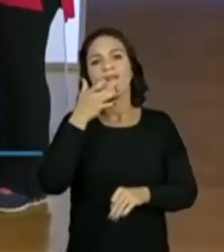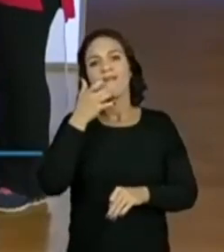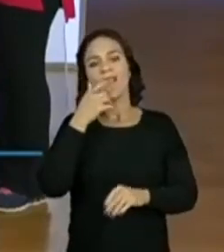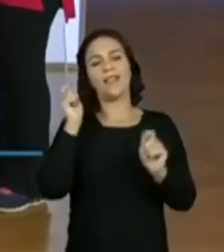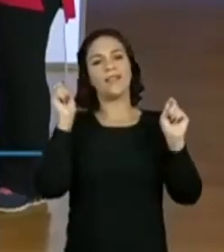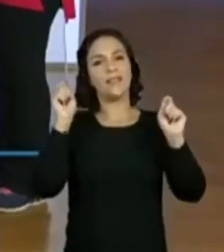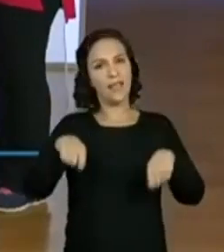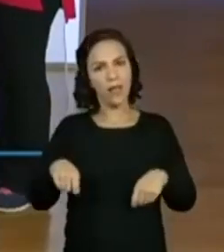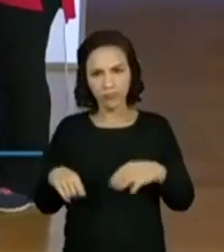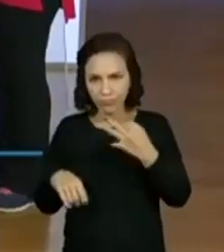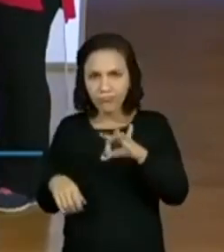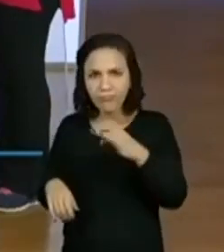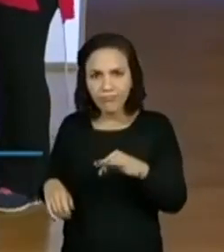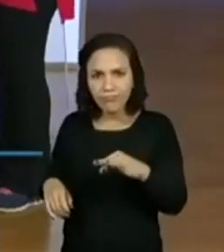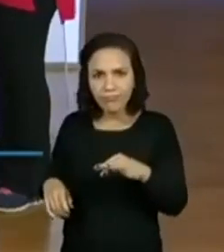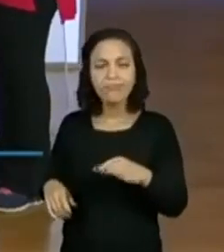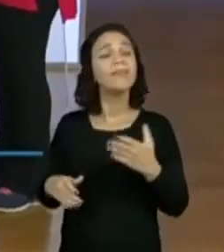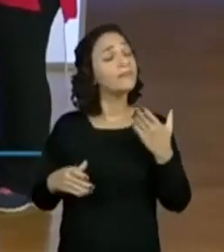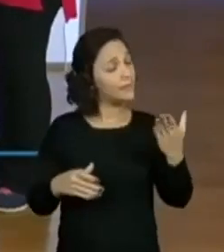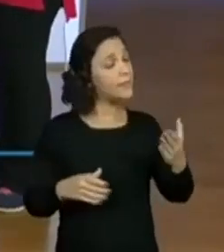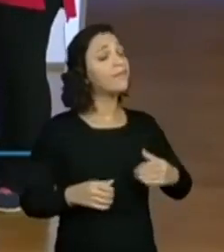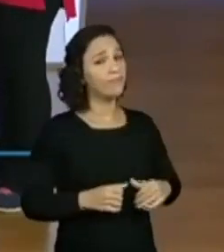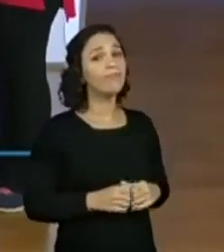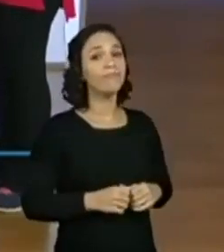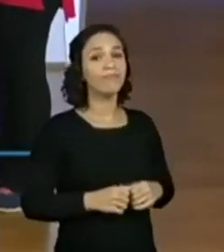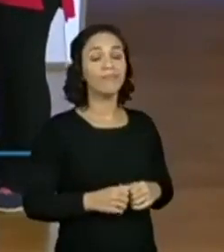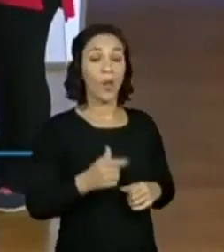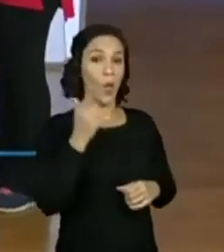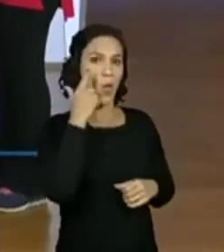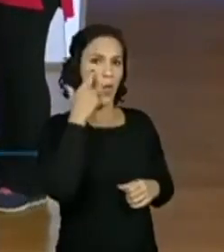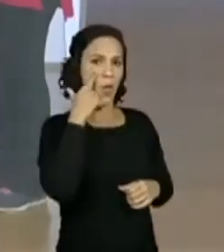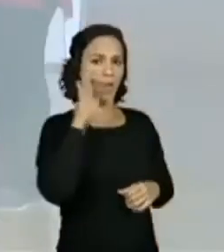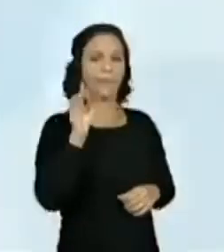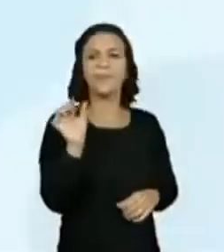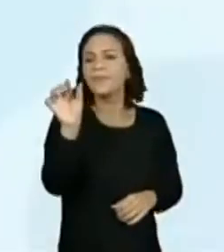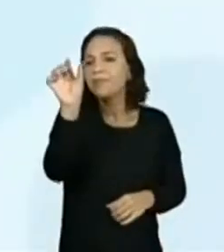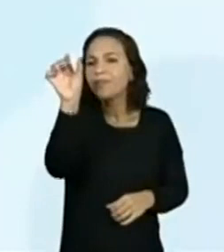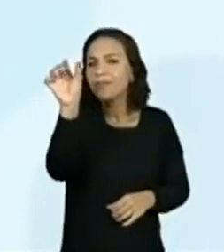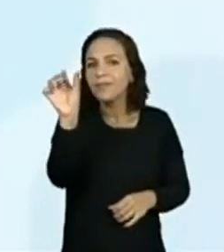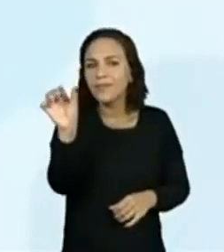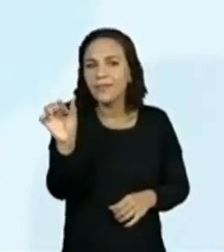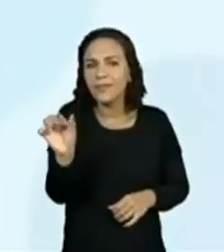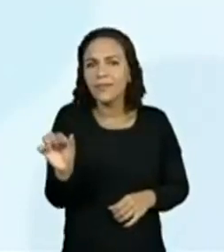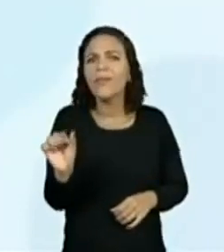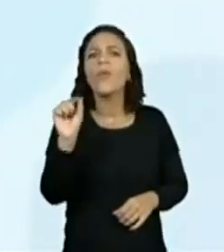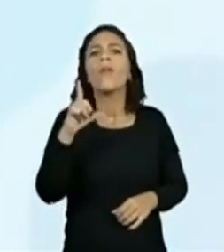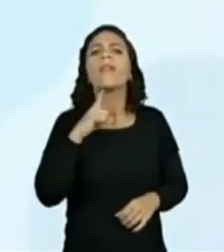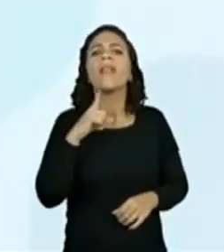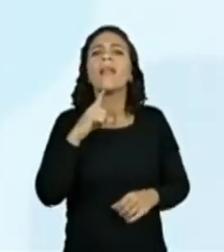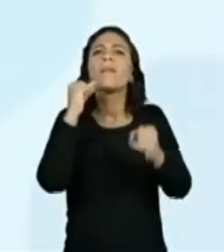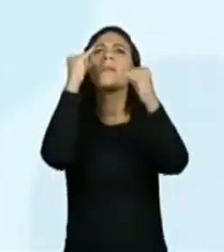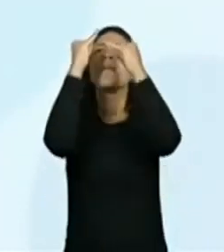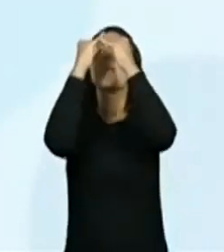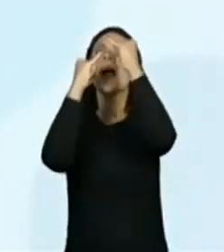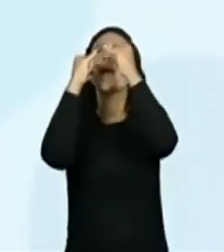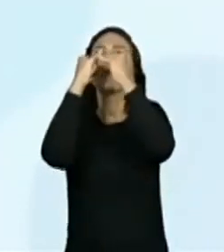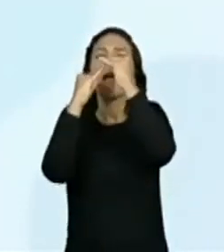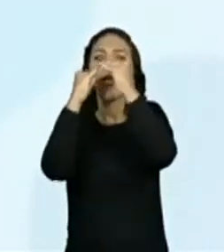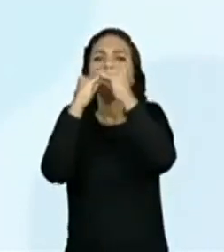coisas através dessa organização, não é, professora? Sim, vamos observar aqui a primeira coluna. as regularidades dessa primeira